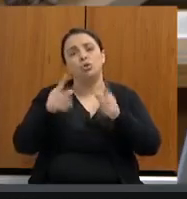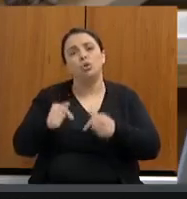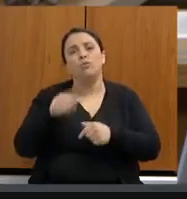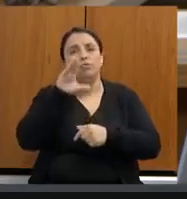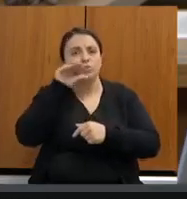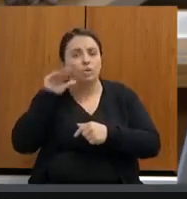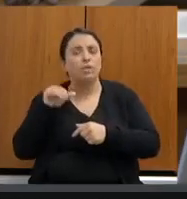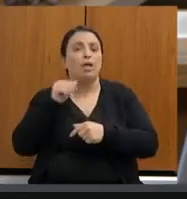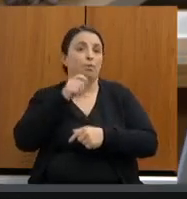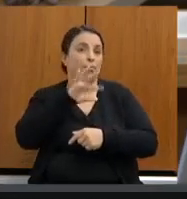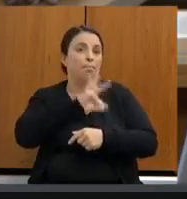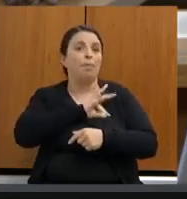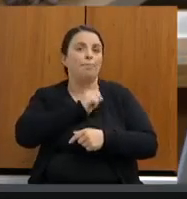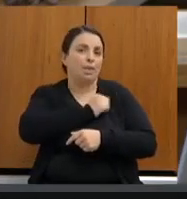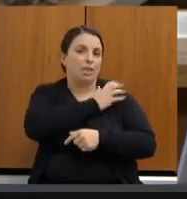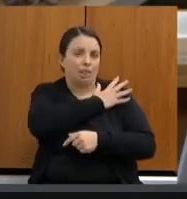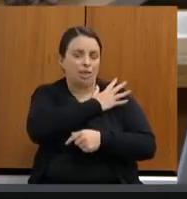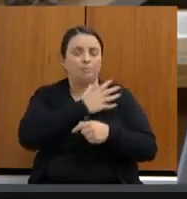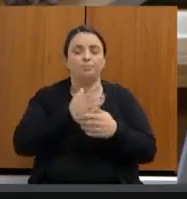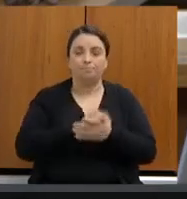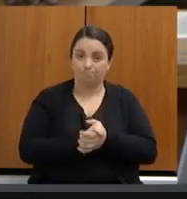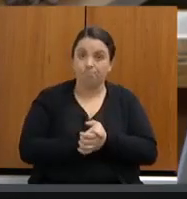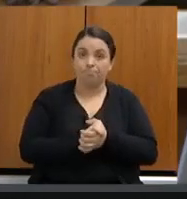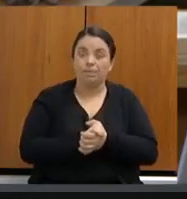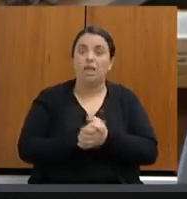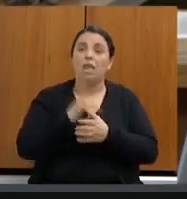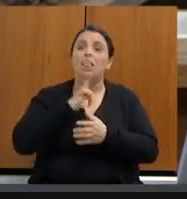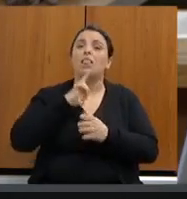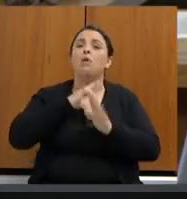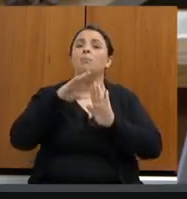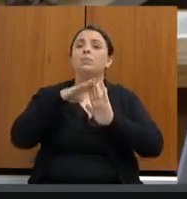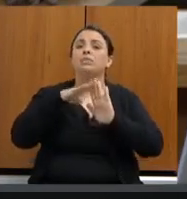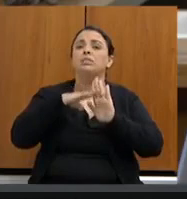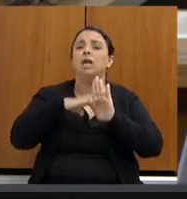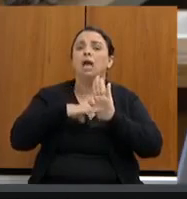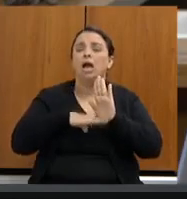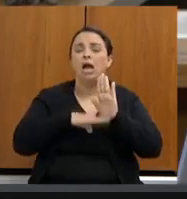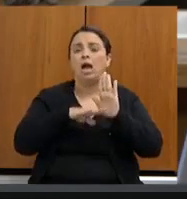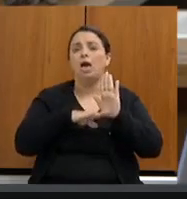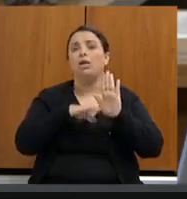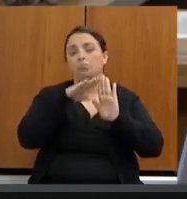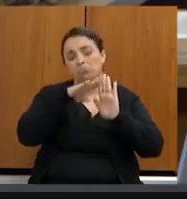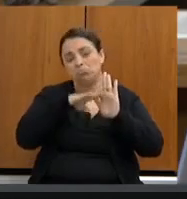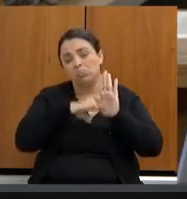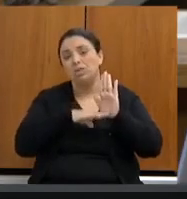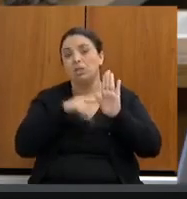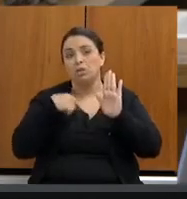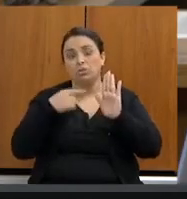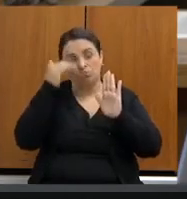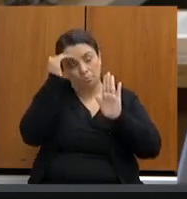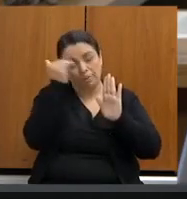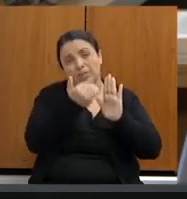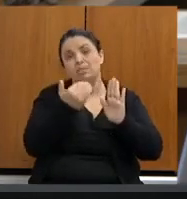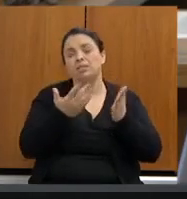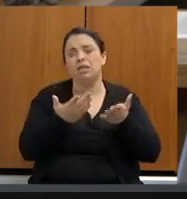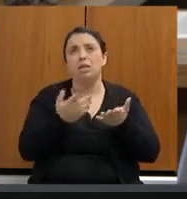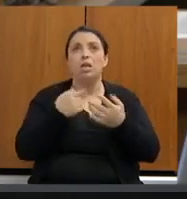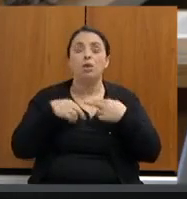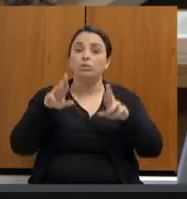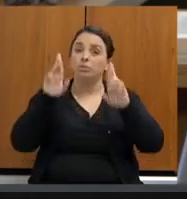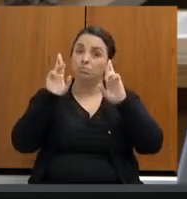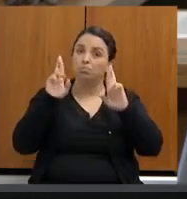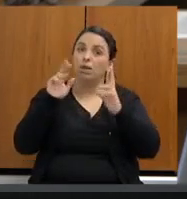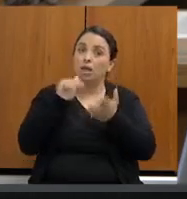uma uma uma escala né Nós temos uma lista Aí nós temos seguir nessa lista e a gente espera que até o final do